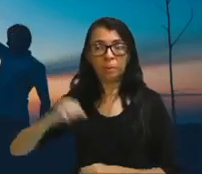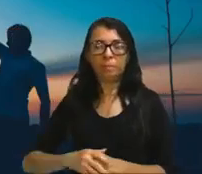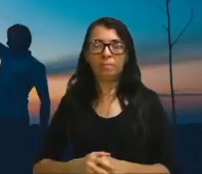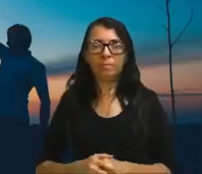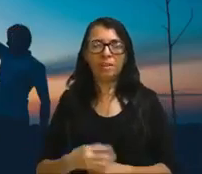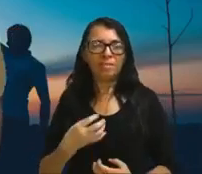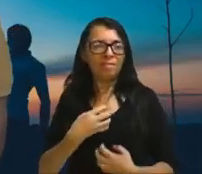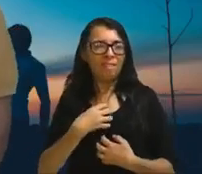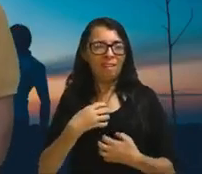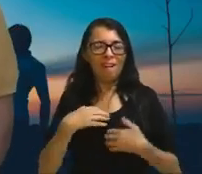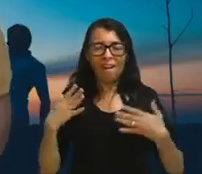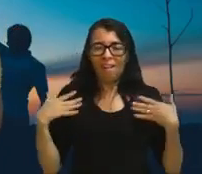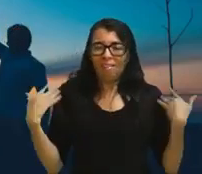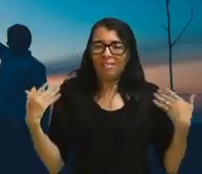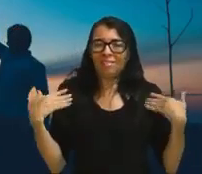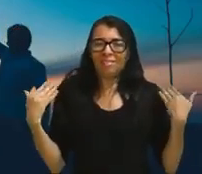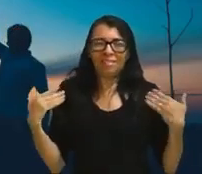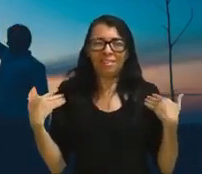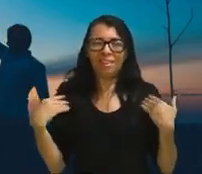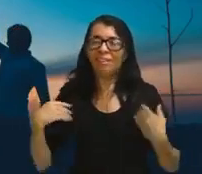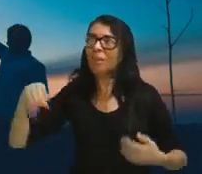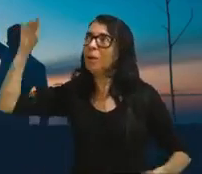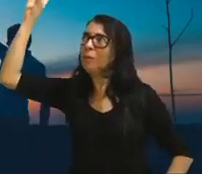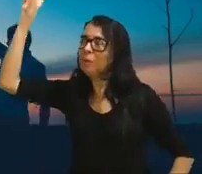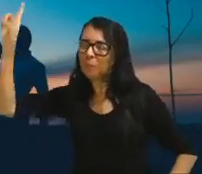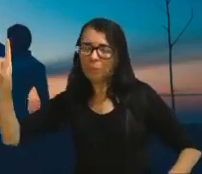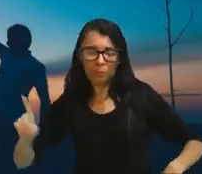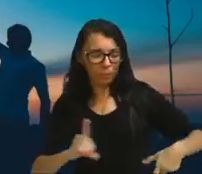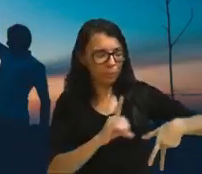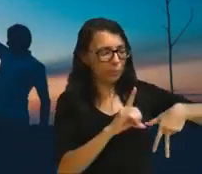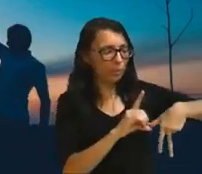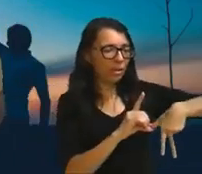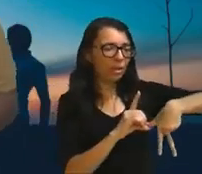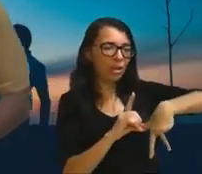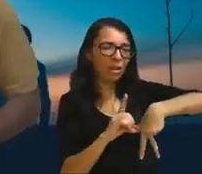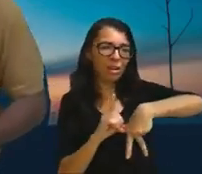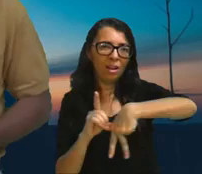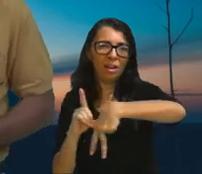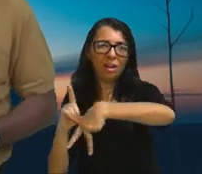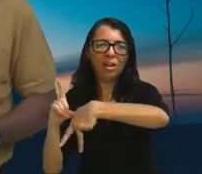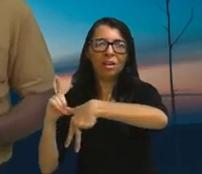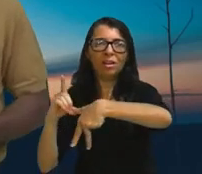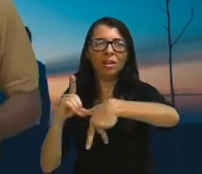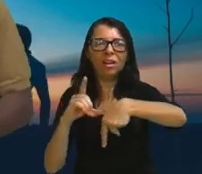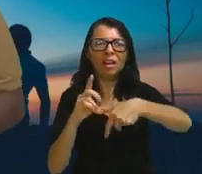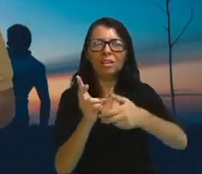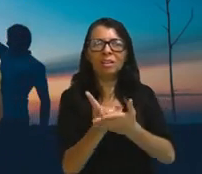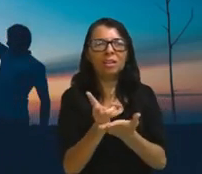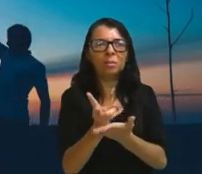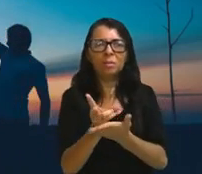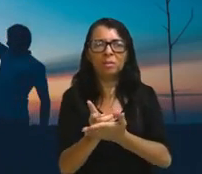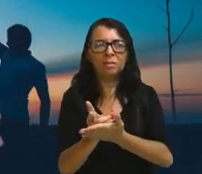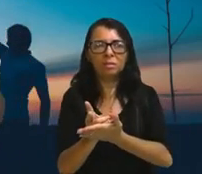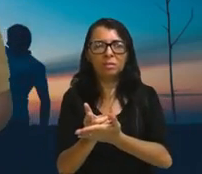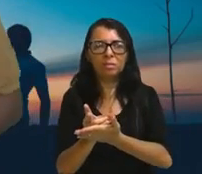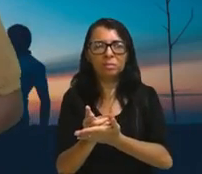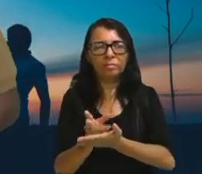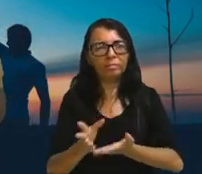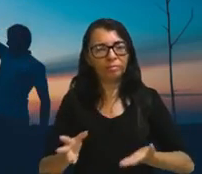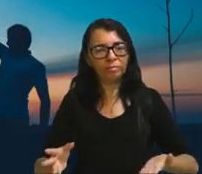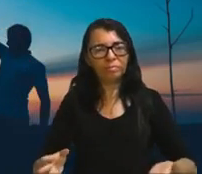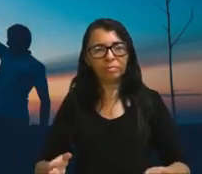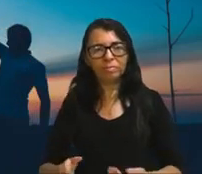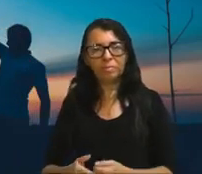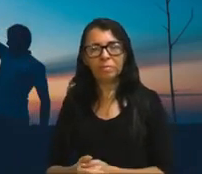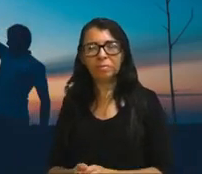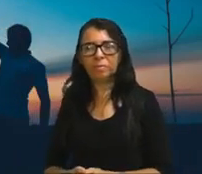outros gostam de ficar simplesmente olhando nas suas redes sociais, outros gostam simplesmente